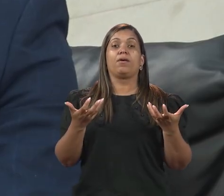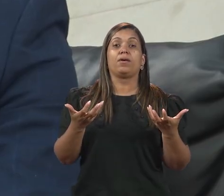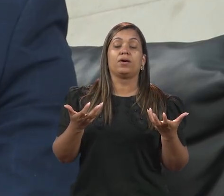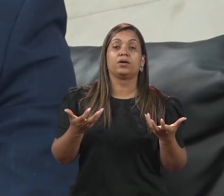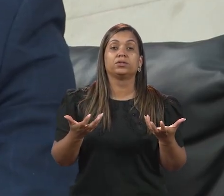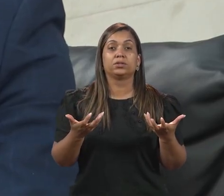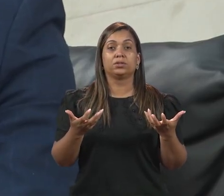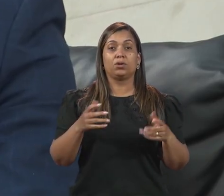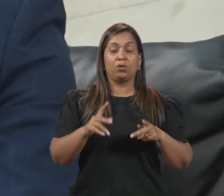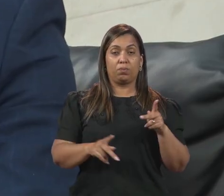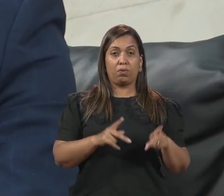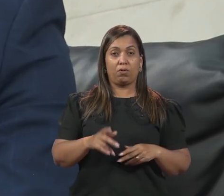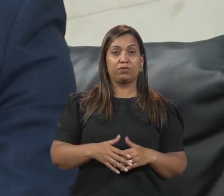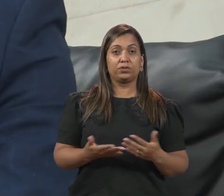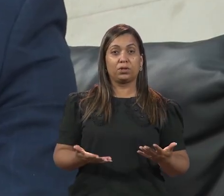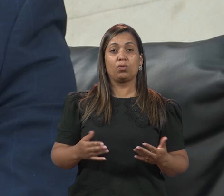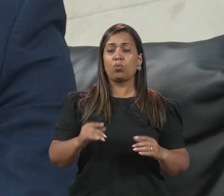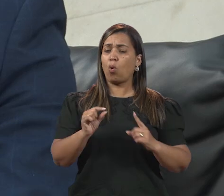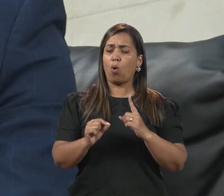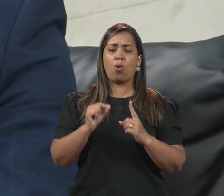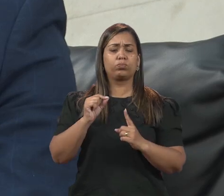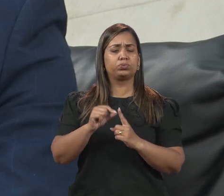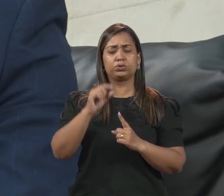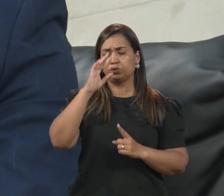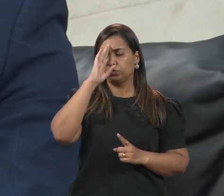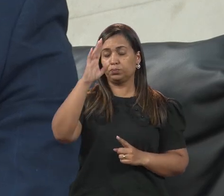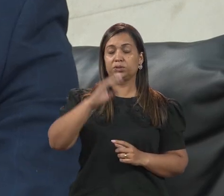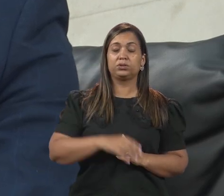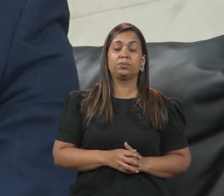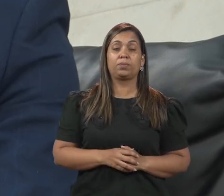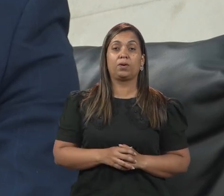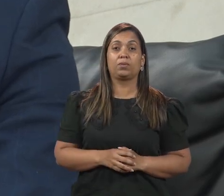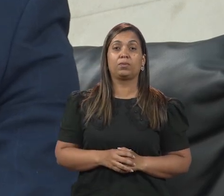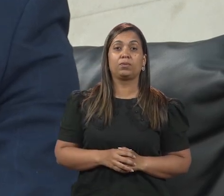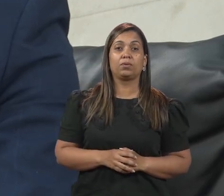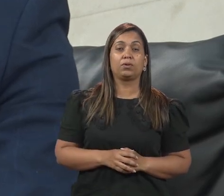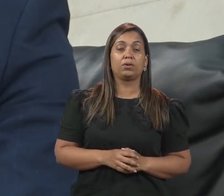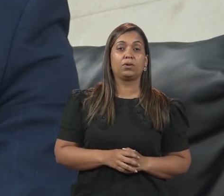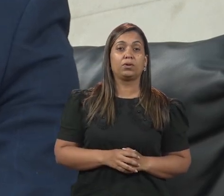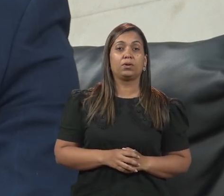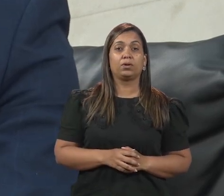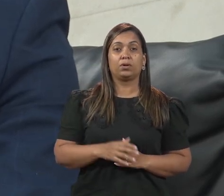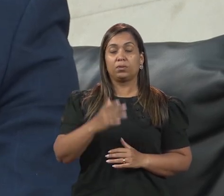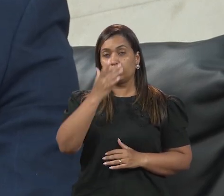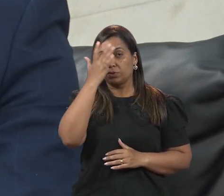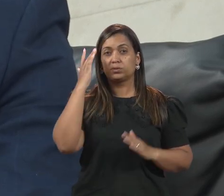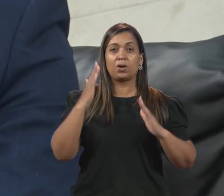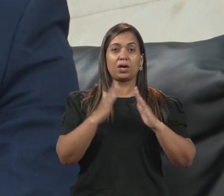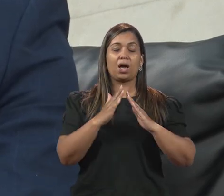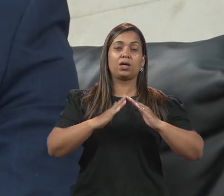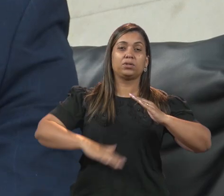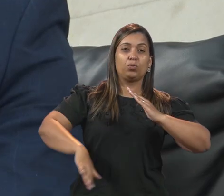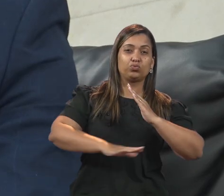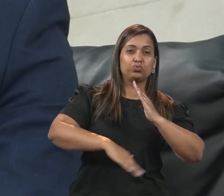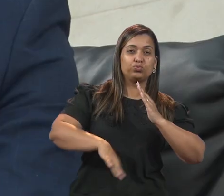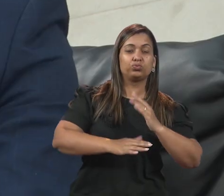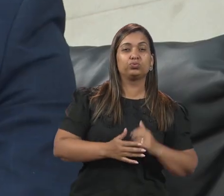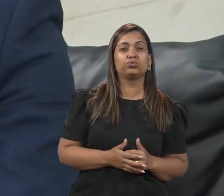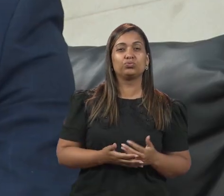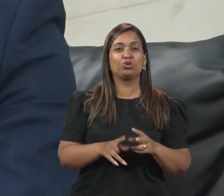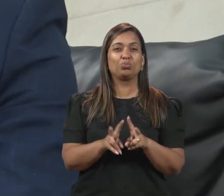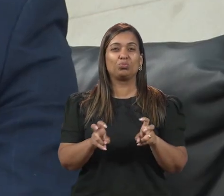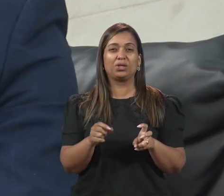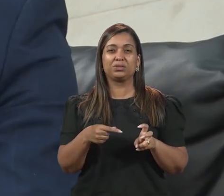da população. Aliás, esse tem que ser o maior objetivo, né? A situação de moradores e vulnerabilidade não